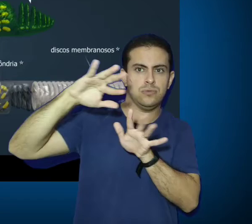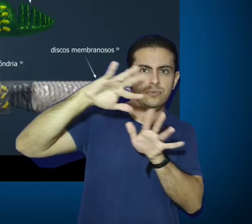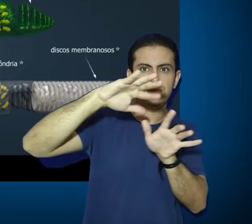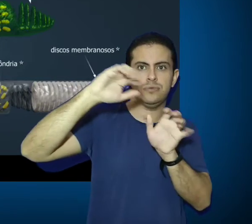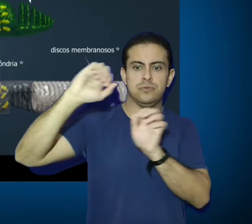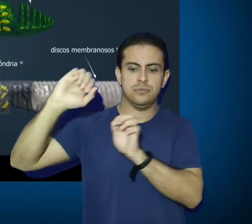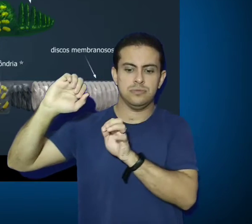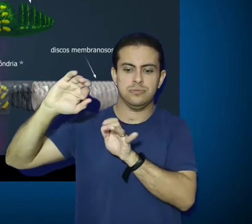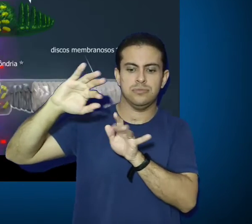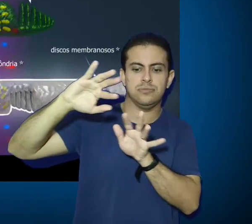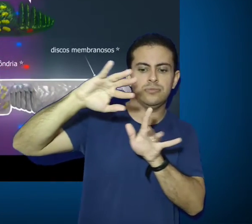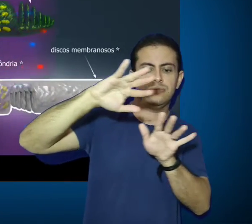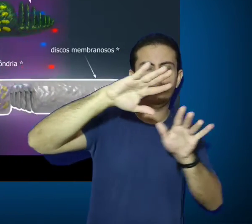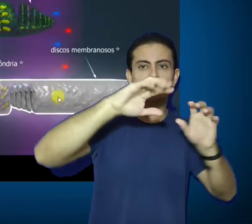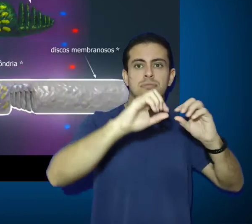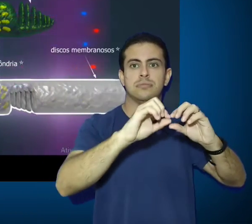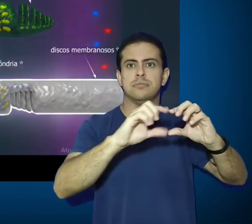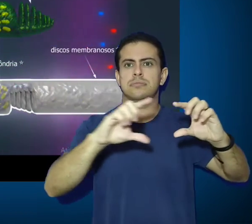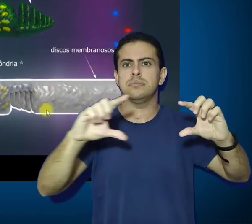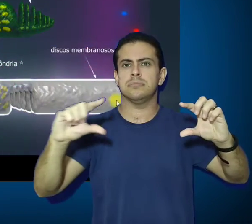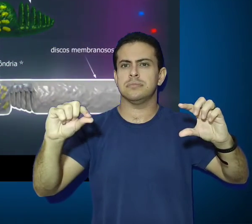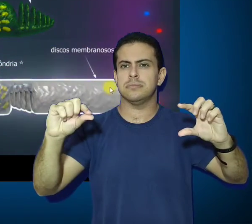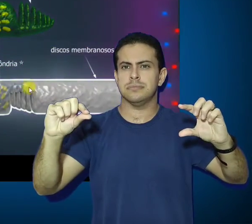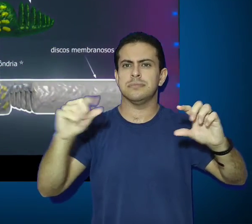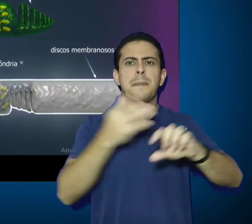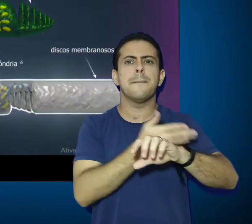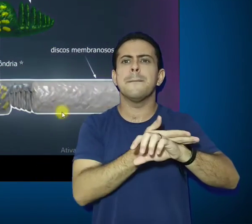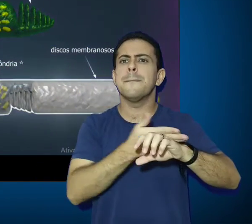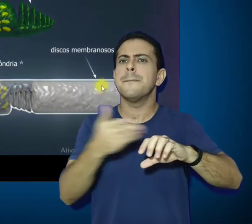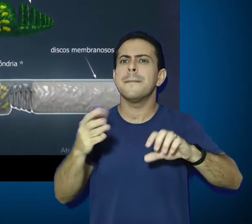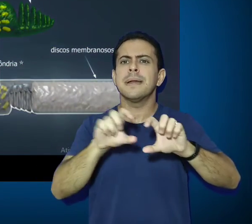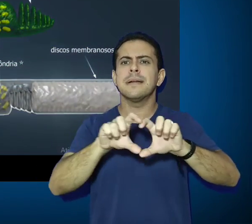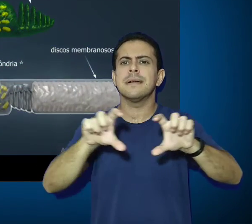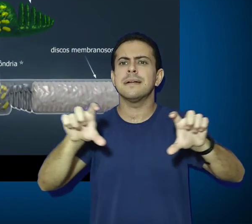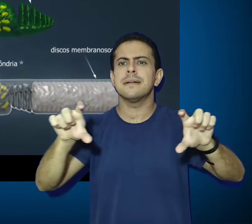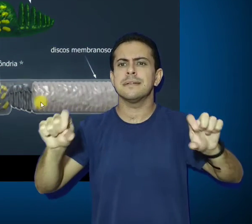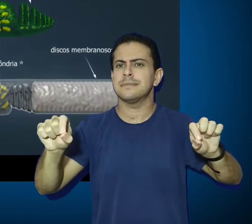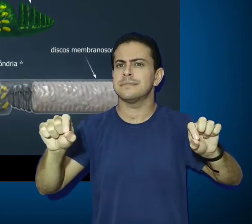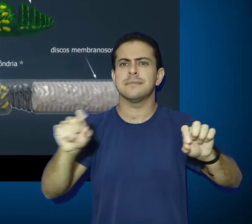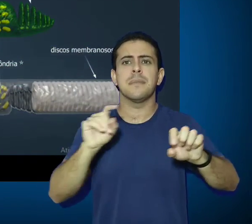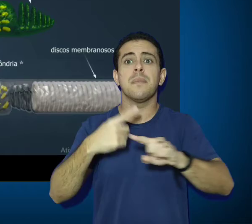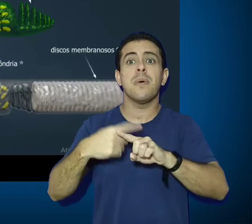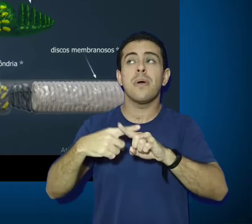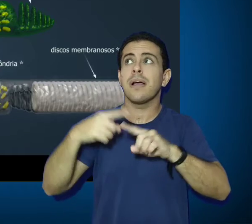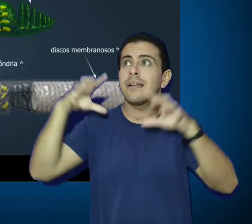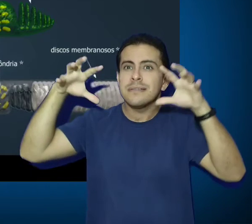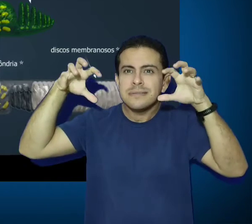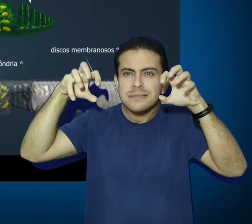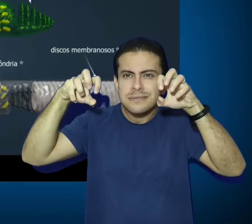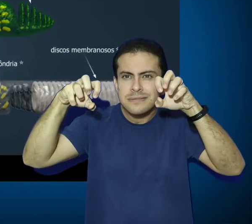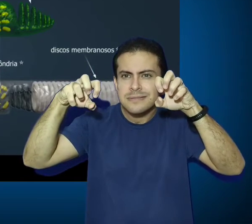Observe. Baixa luminosidade, apenas os bastonetes reagiram.